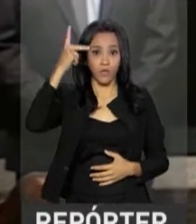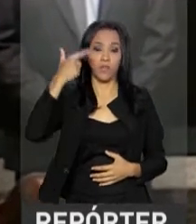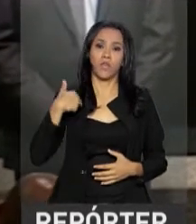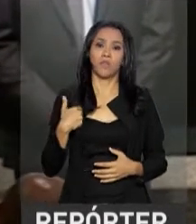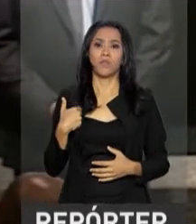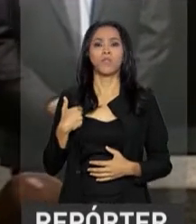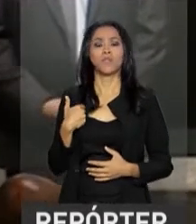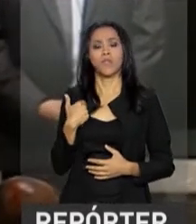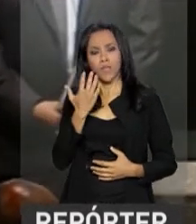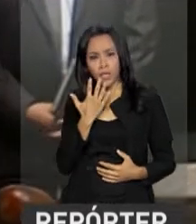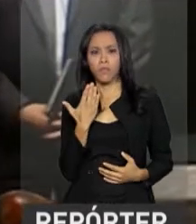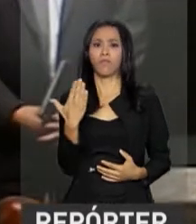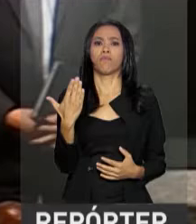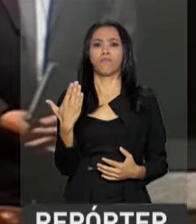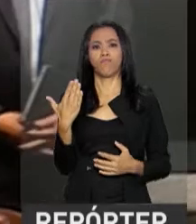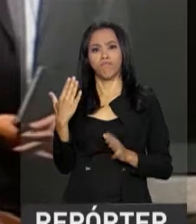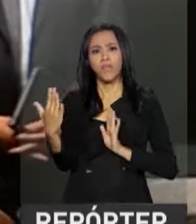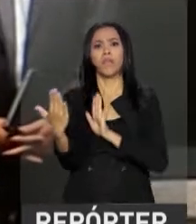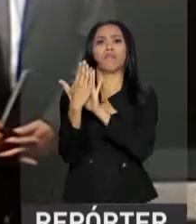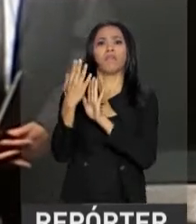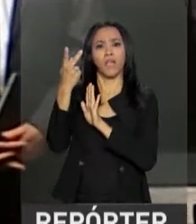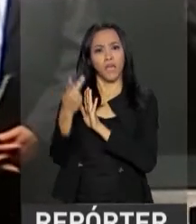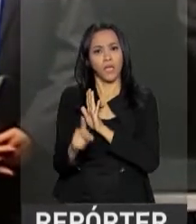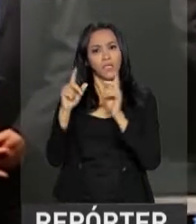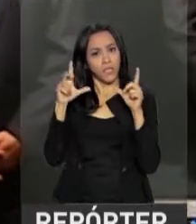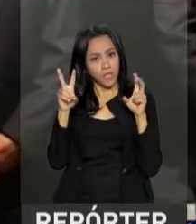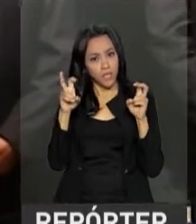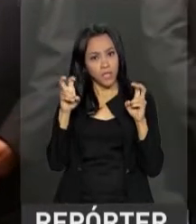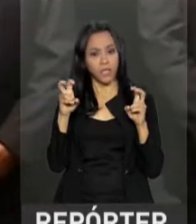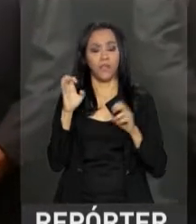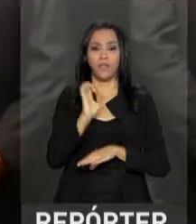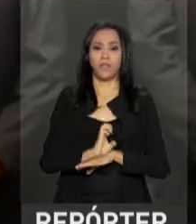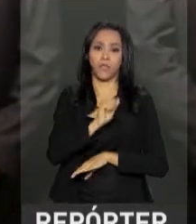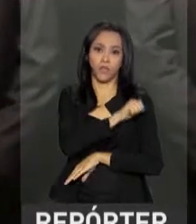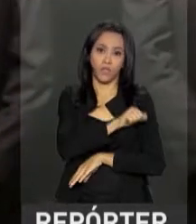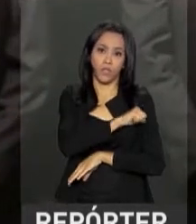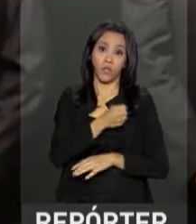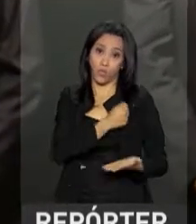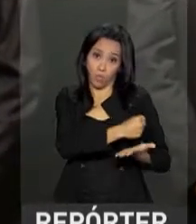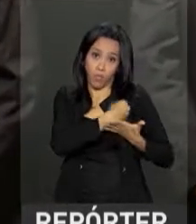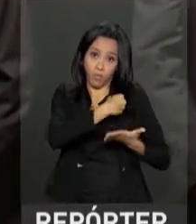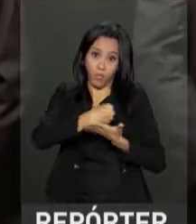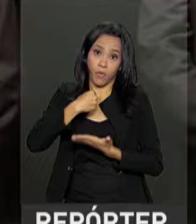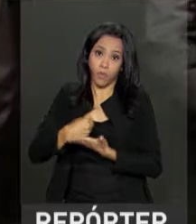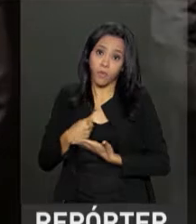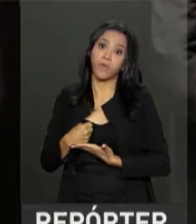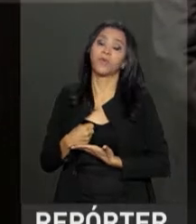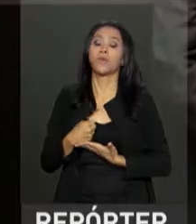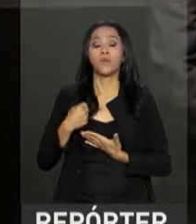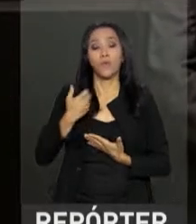este tema aqui no rio de janeiro mediante a intervenção cooperativa e nós fizemos com o